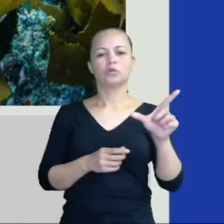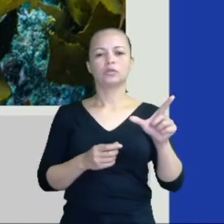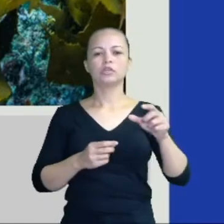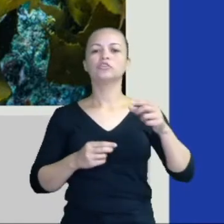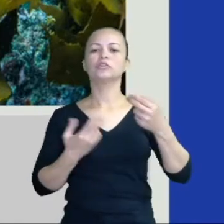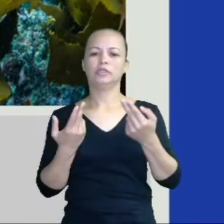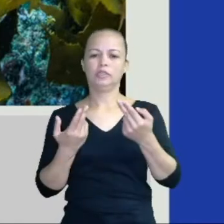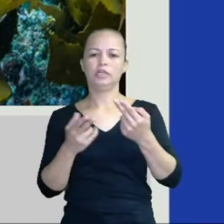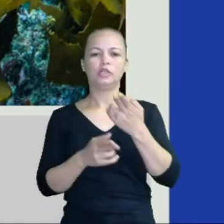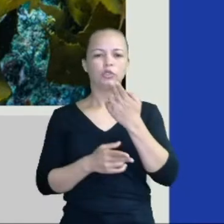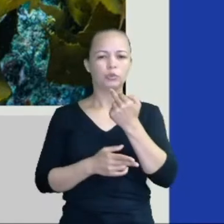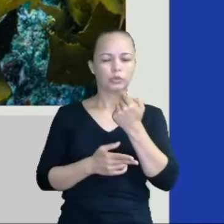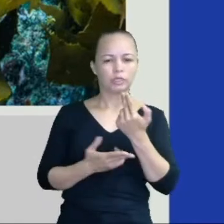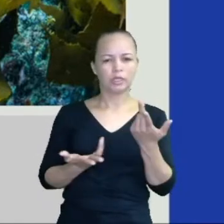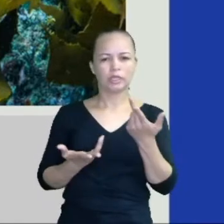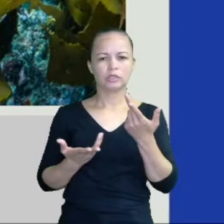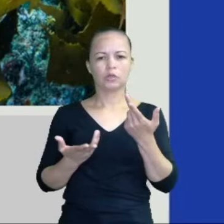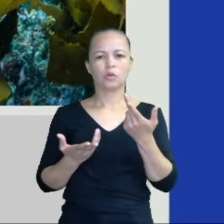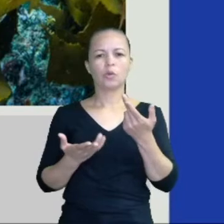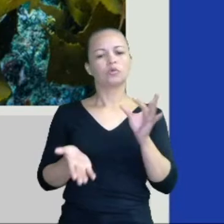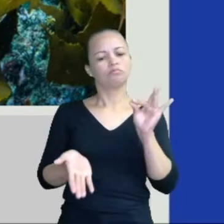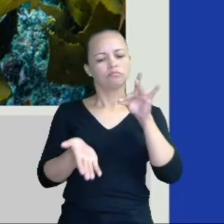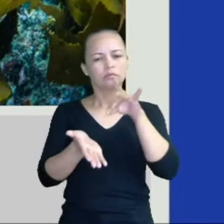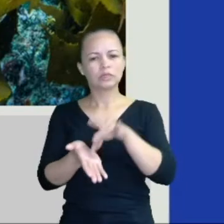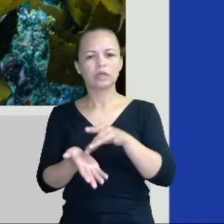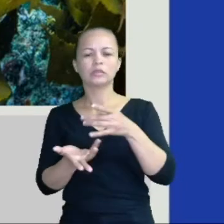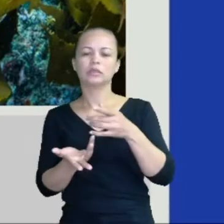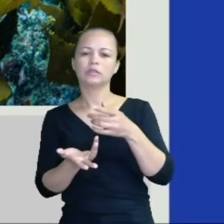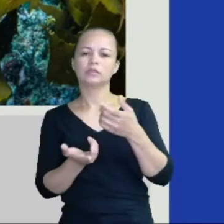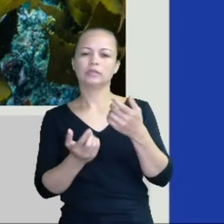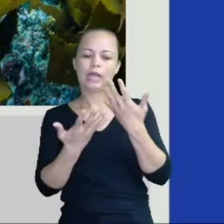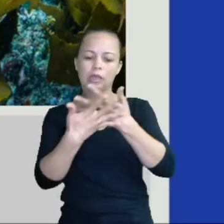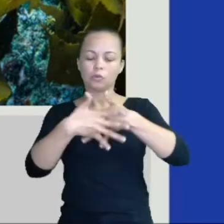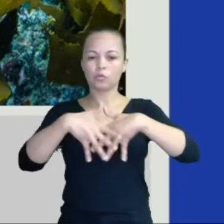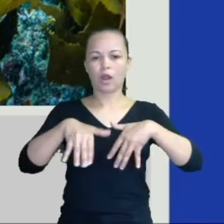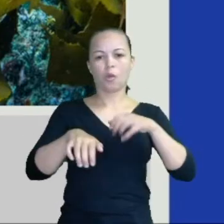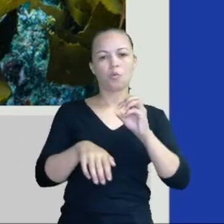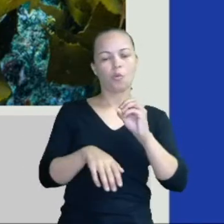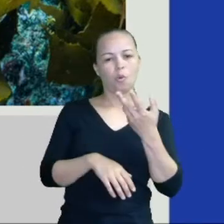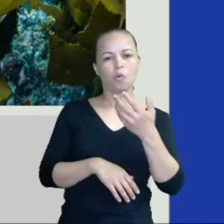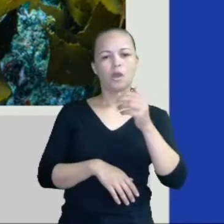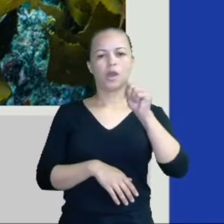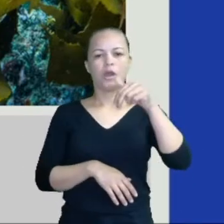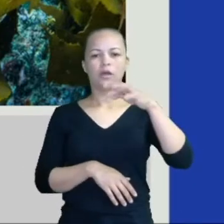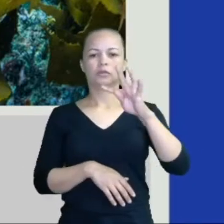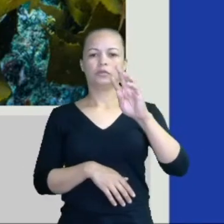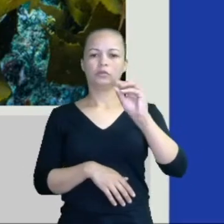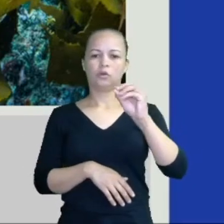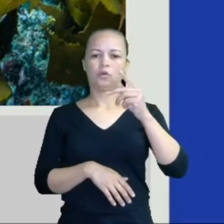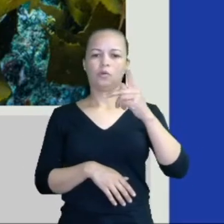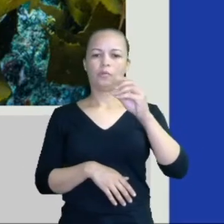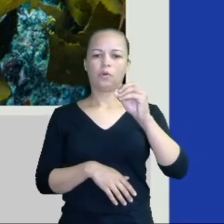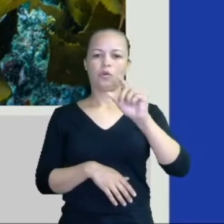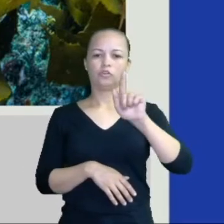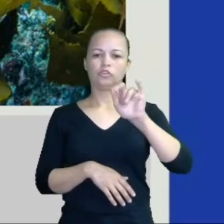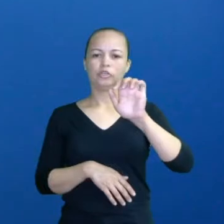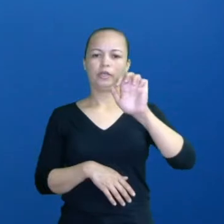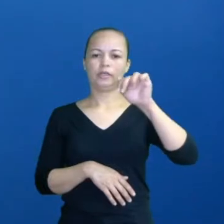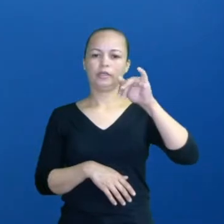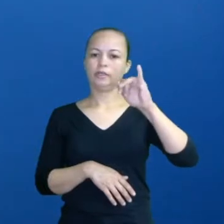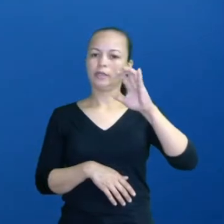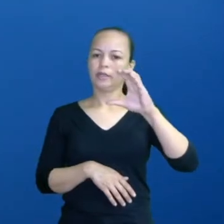nutrientes, originados de fontes naturais ou antropogênicas, como esgoto e atividade agrícola. Vejam